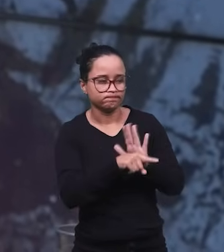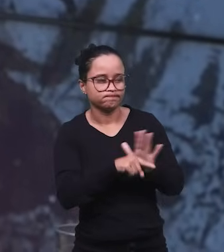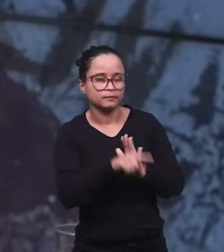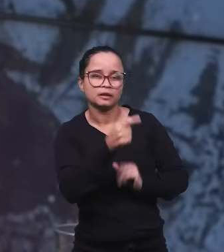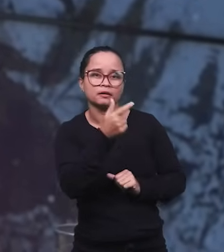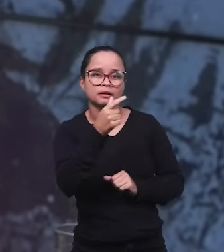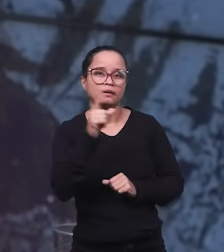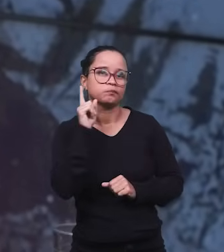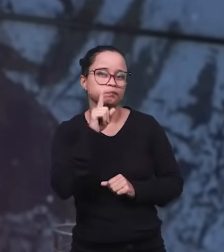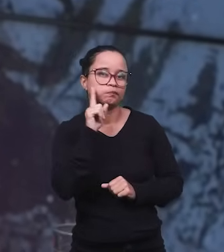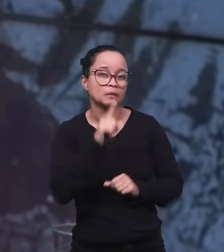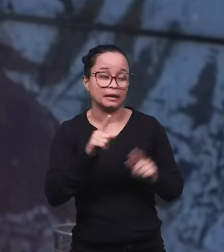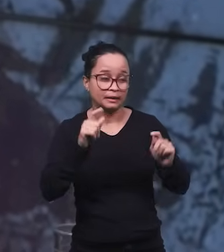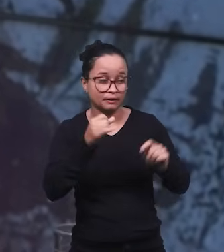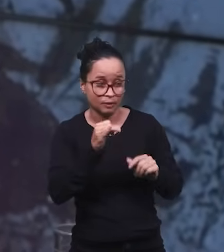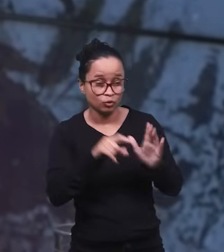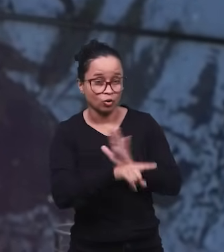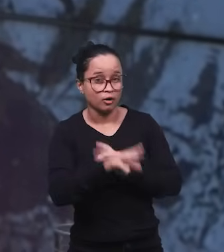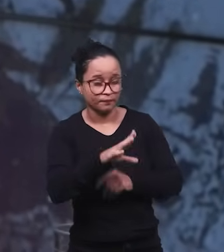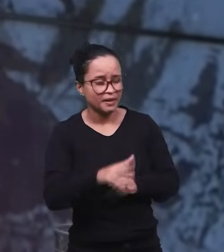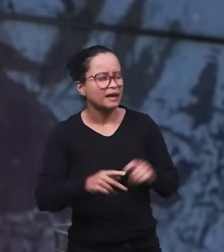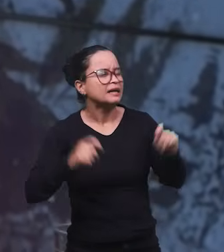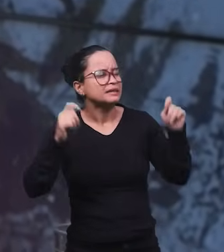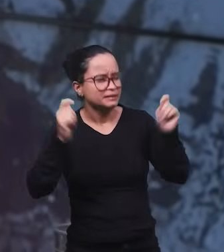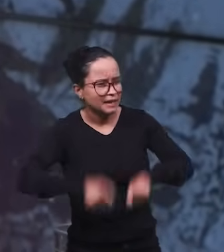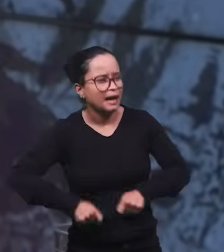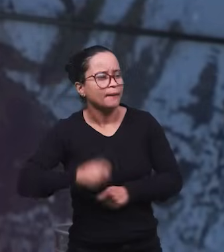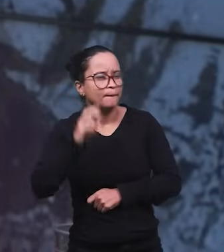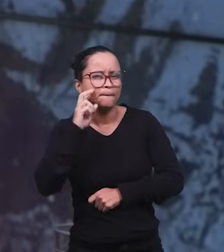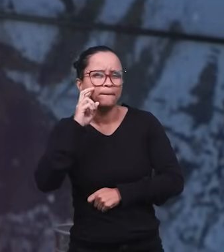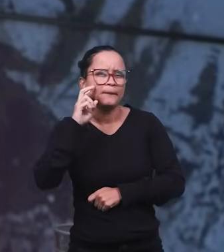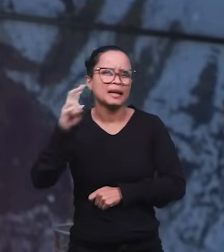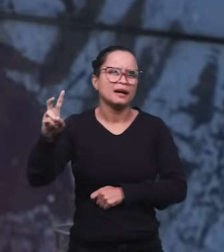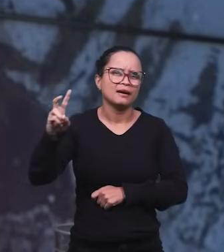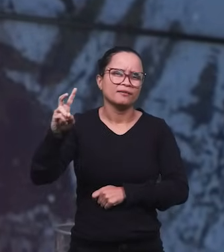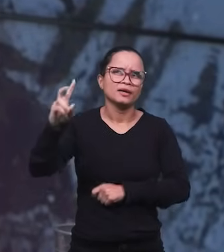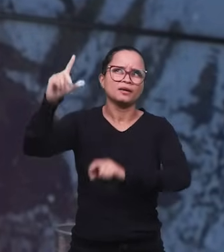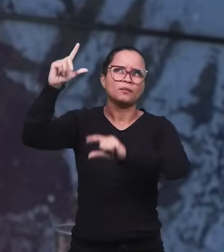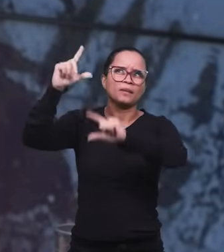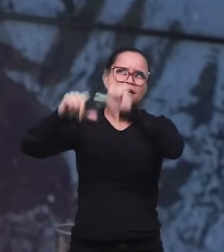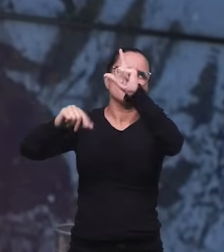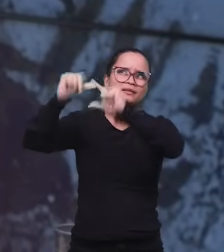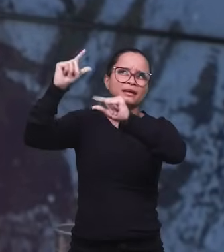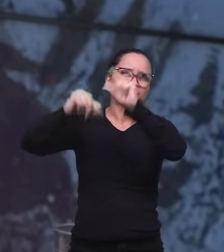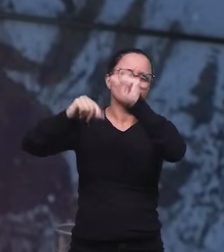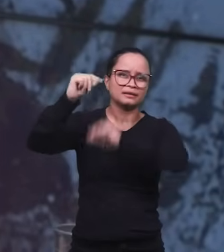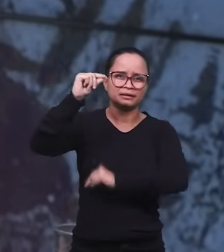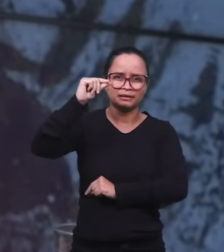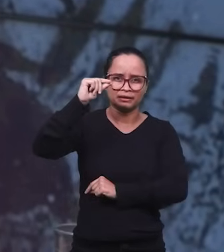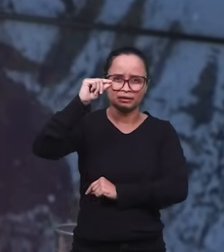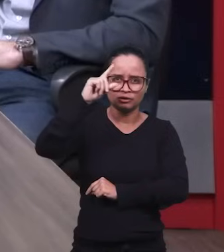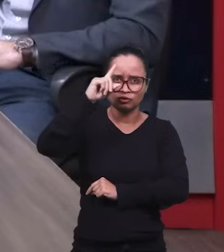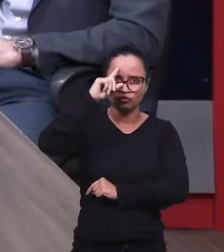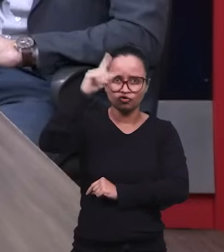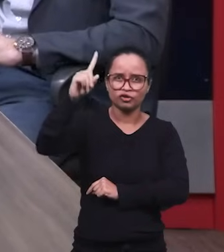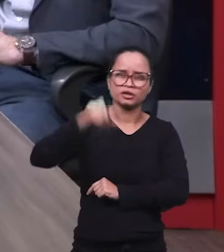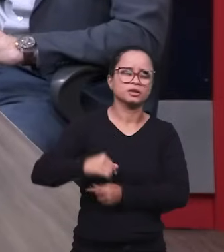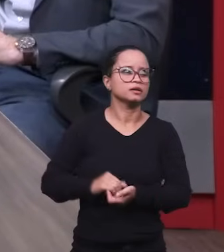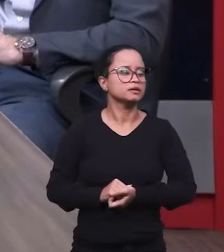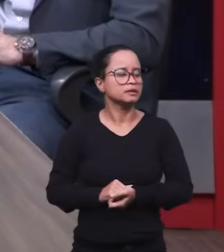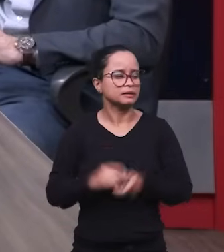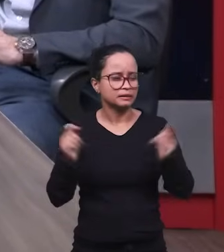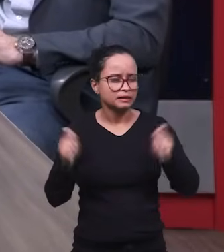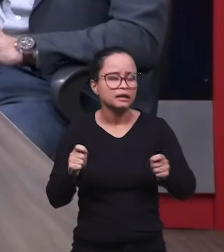possível enxergar, né, uma estrela de dia. É que não fosse o Sol.